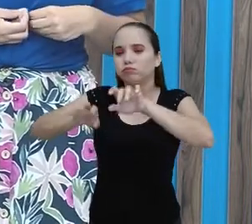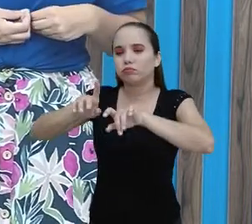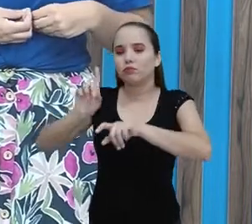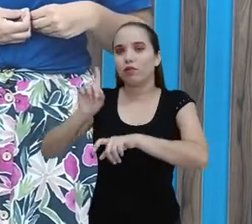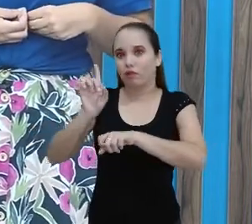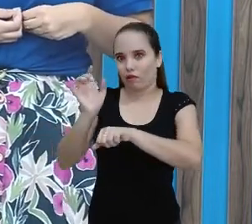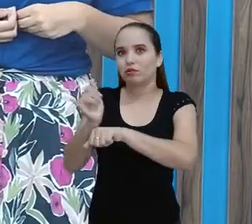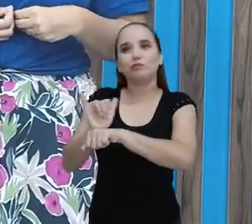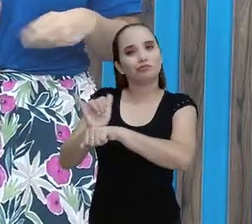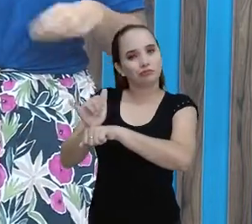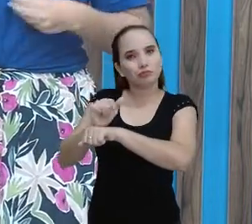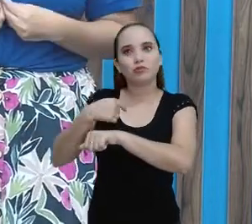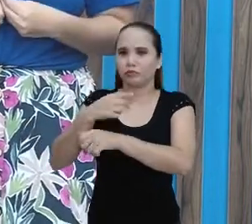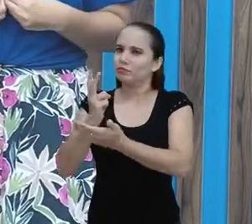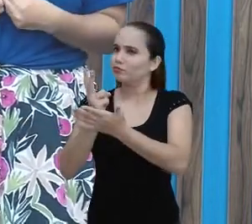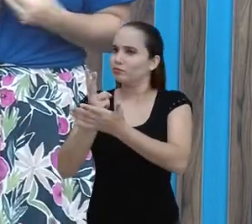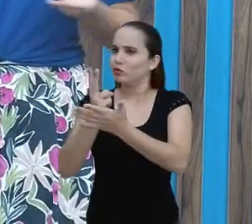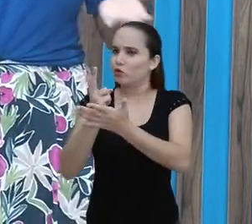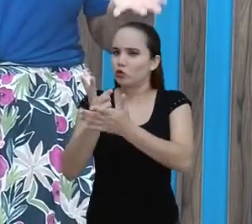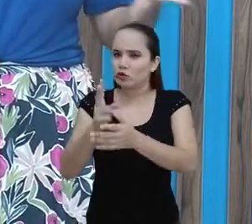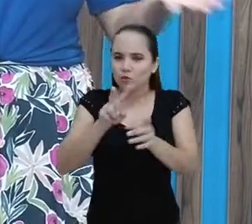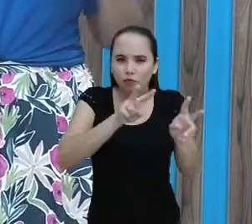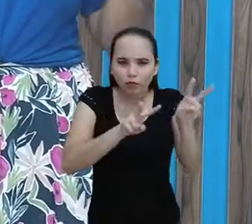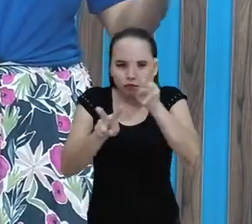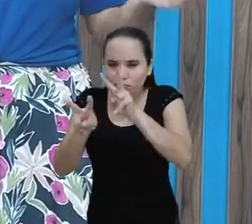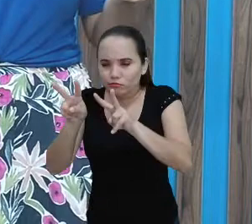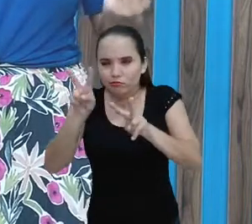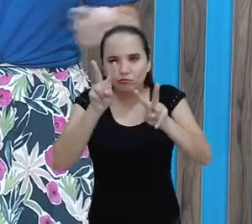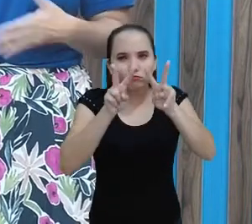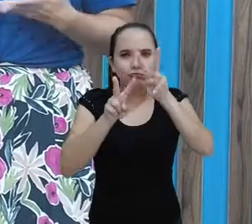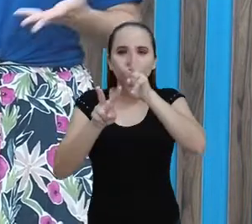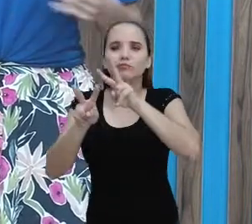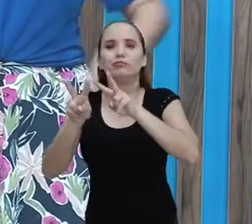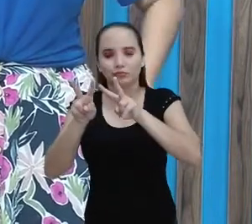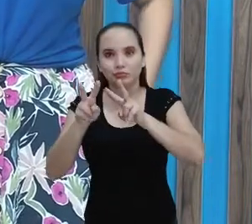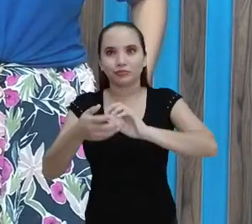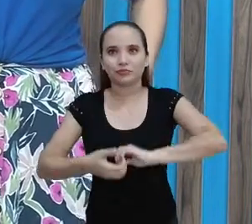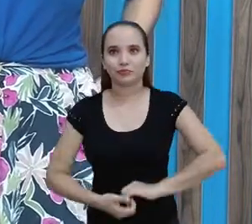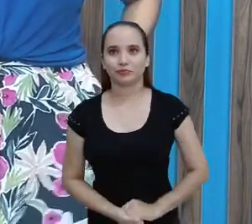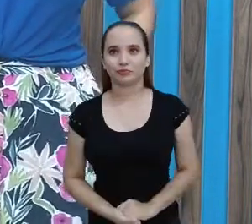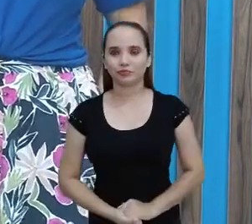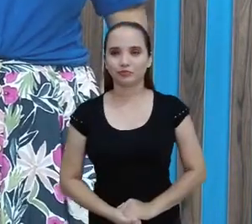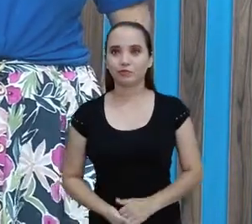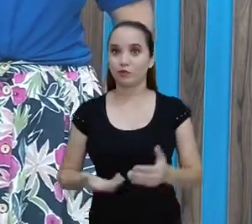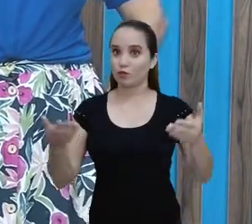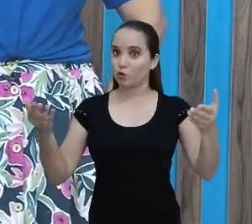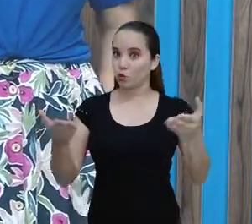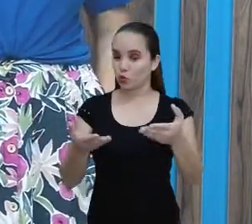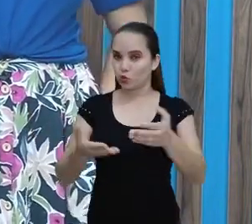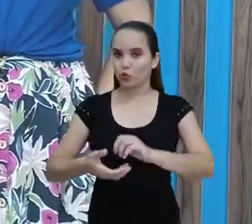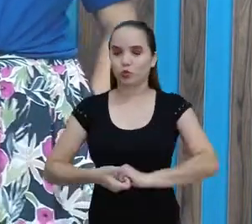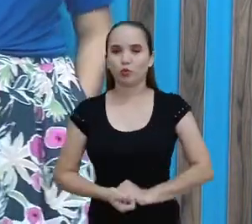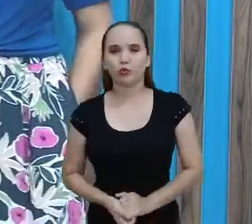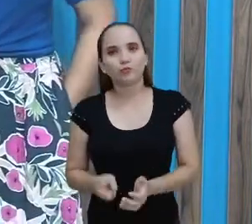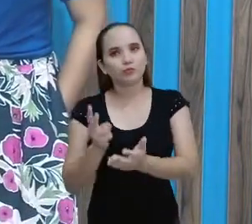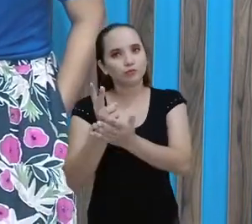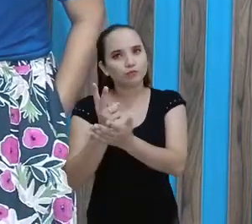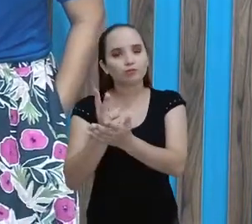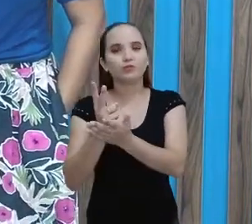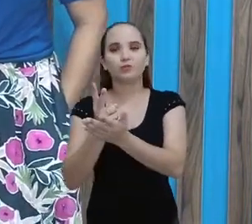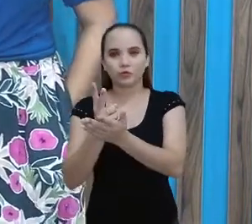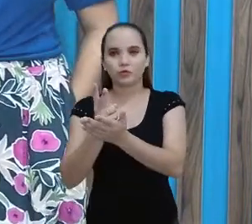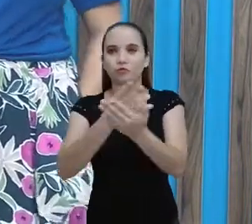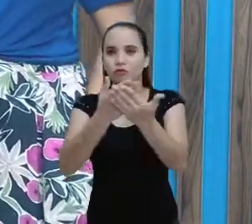dou uma olhadinha nas aulas e aí a gente pode fazer nessa troca. Hoje a gente vai continuar